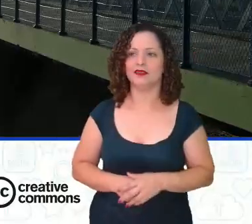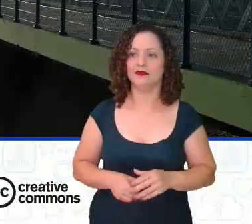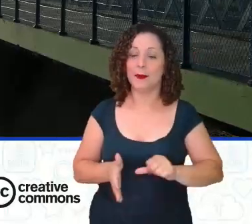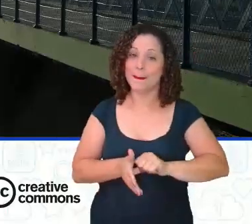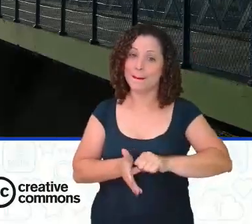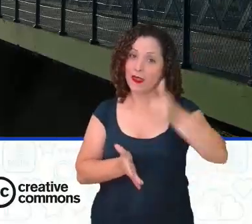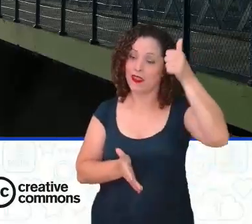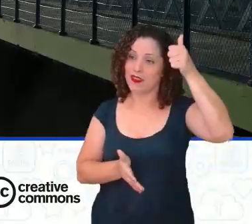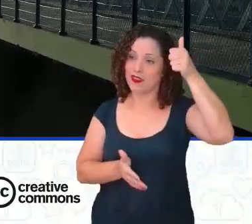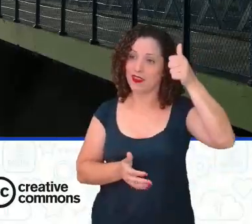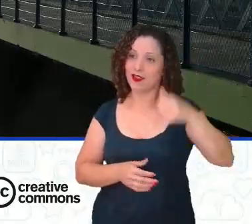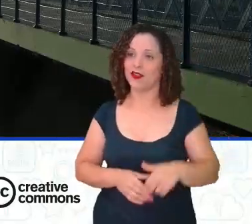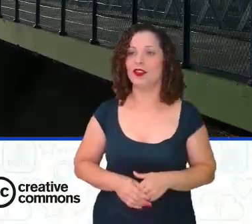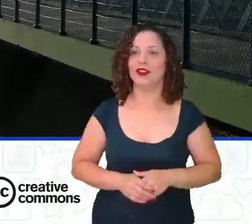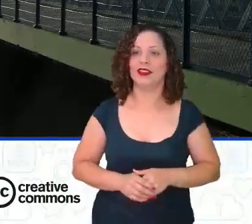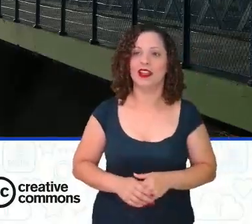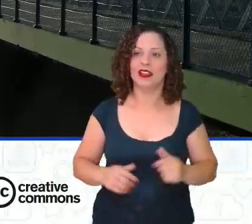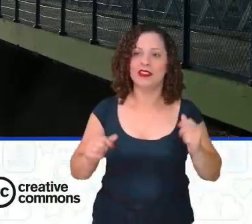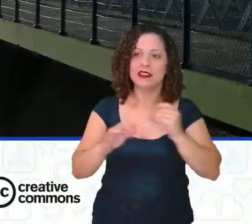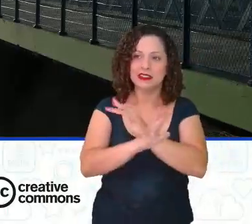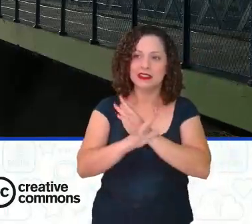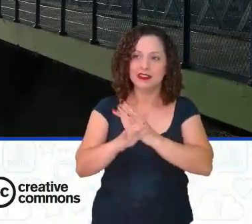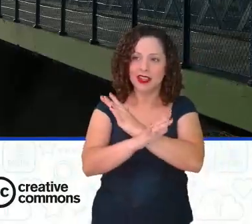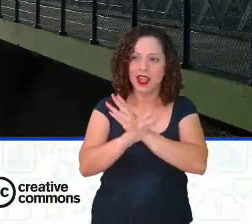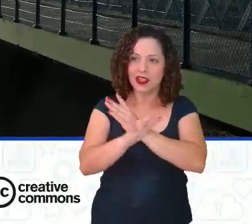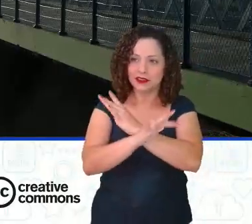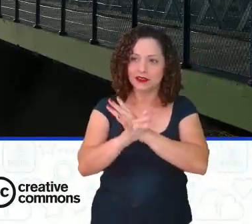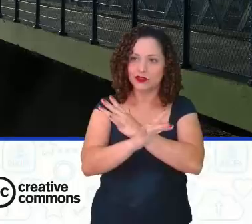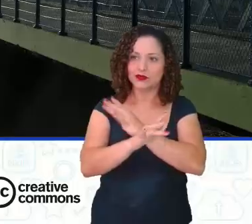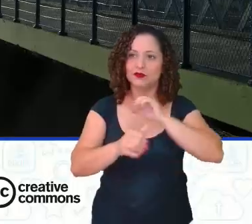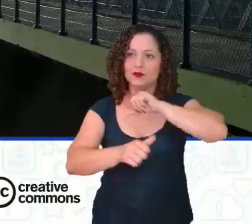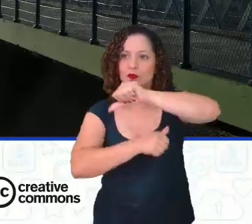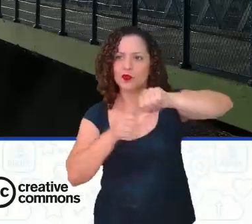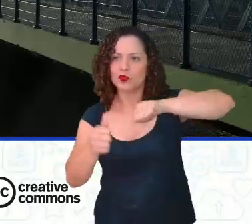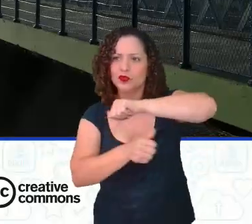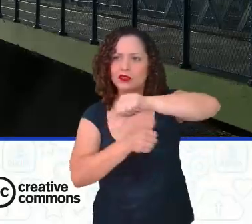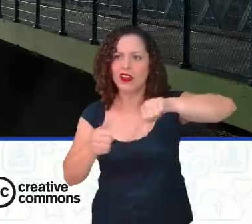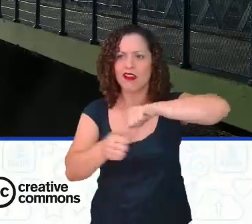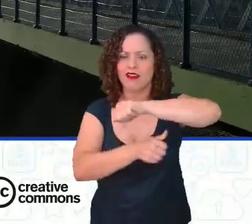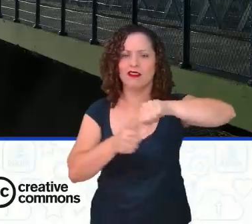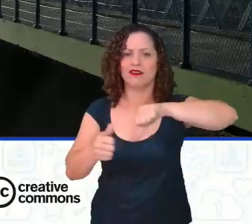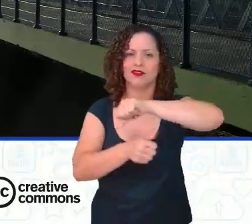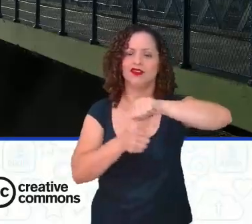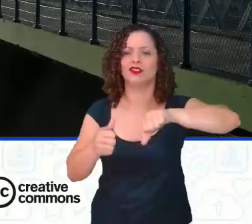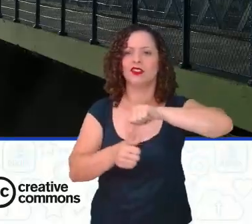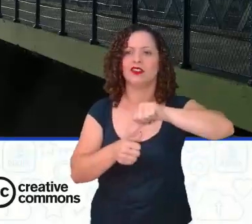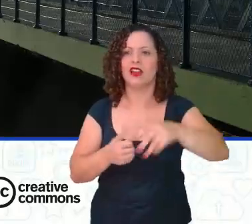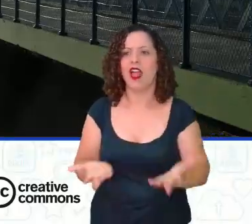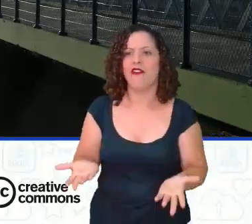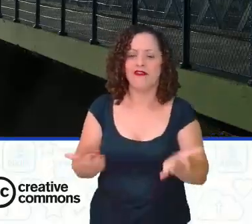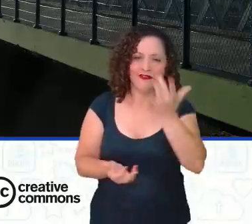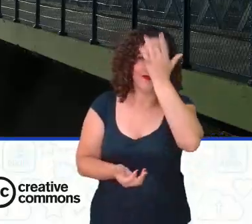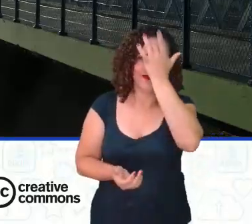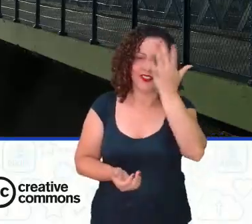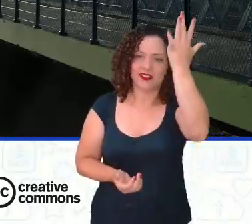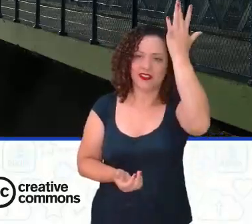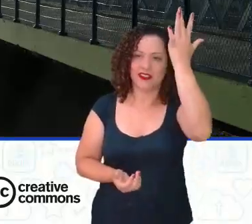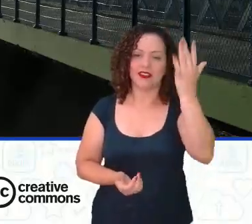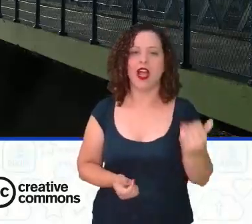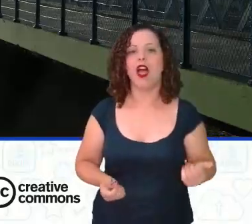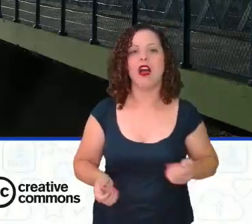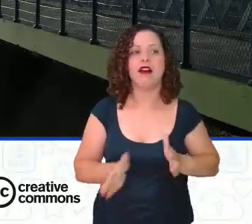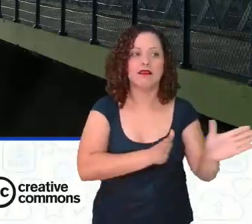coisa. As cidades são modificadas pela atividade humana. Então, para facilitar o deslocamento